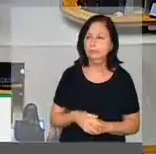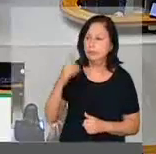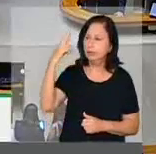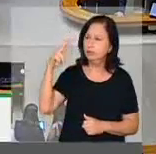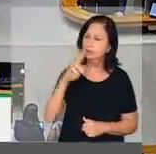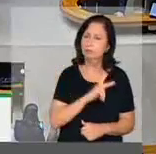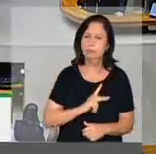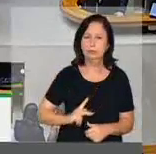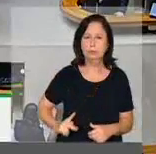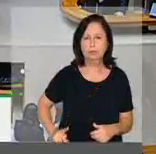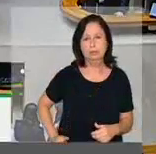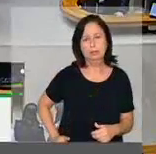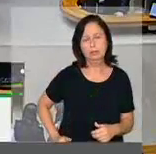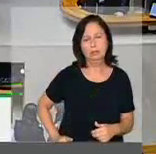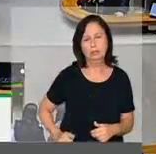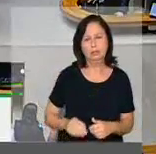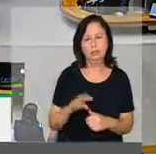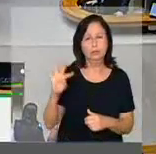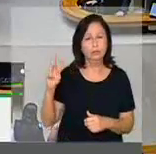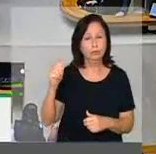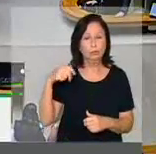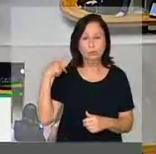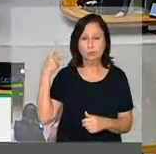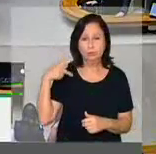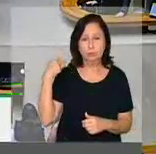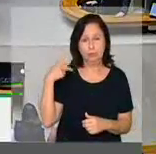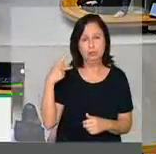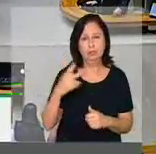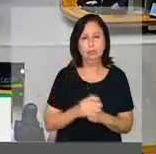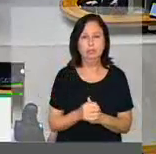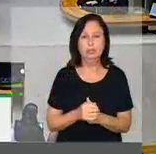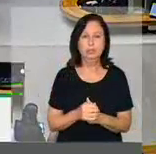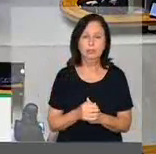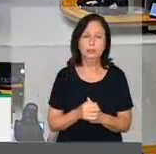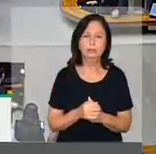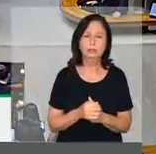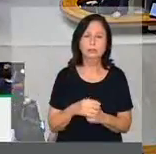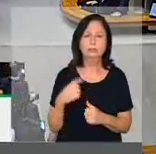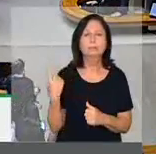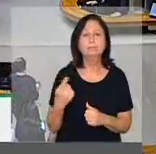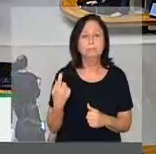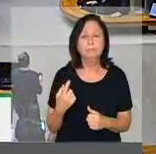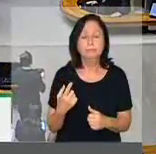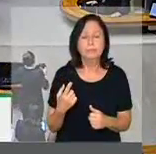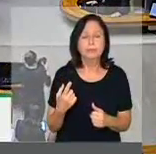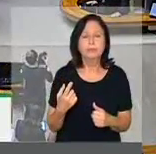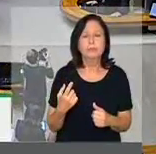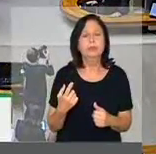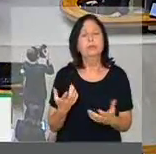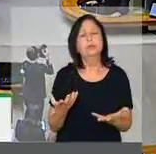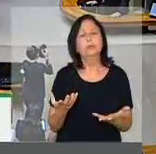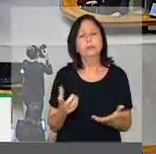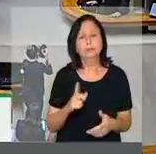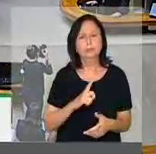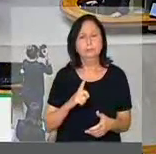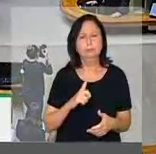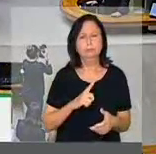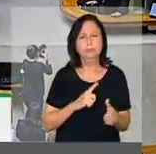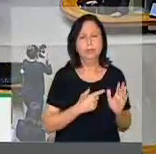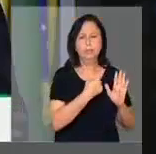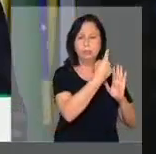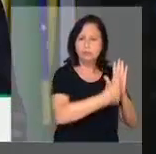Senhor presidente, senhoras e senhores parlamentares, nós temos hoje alguns